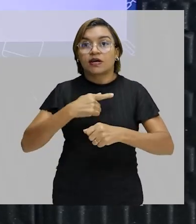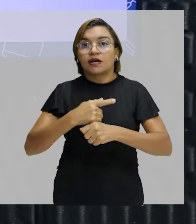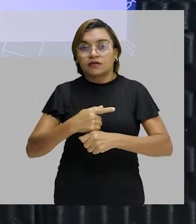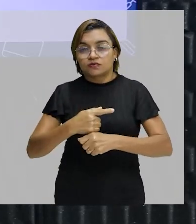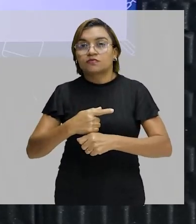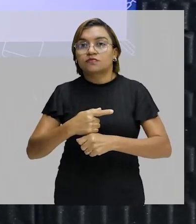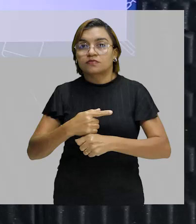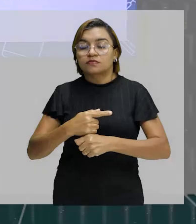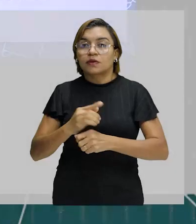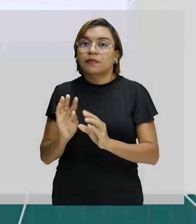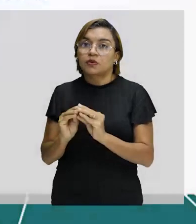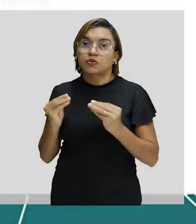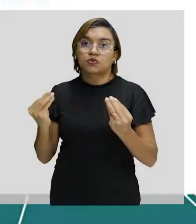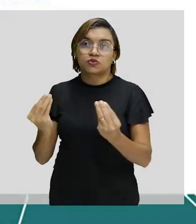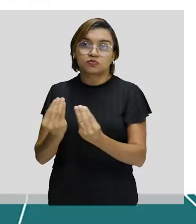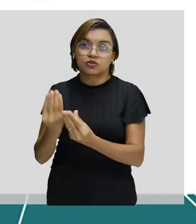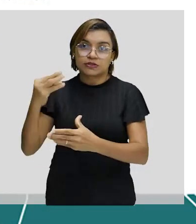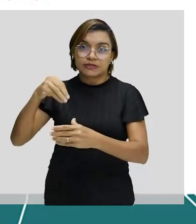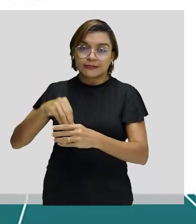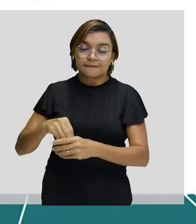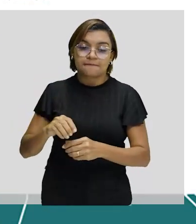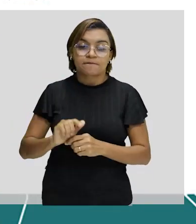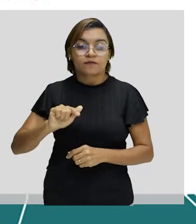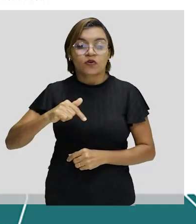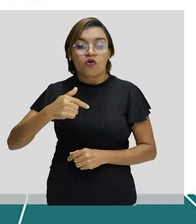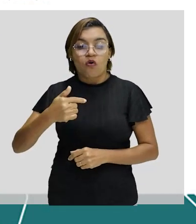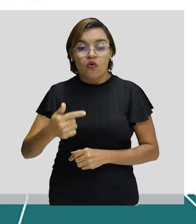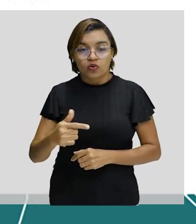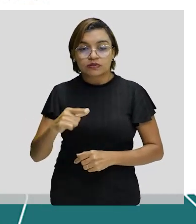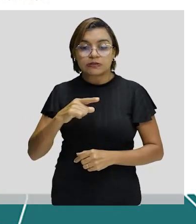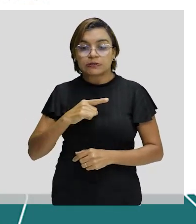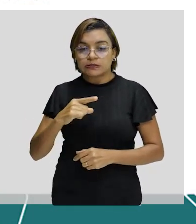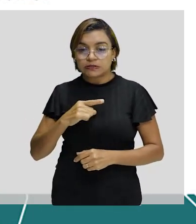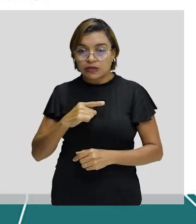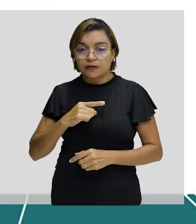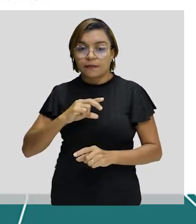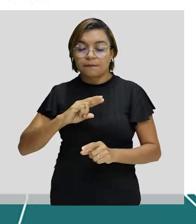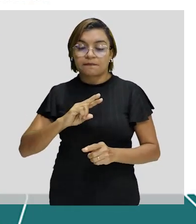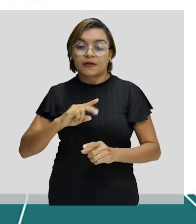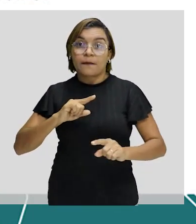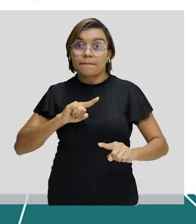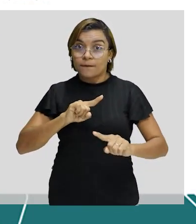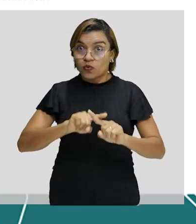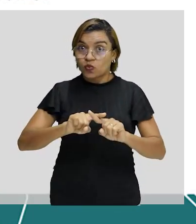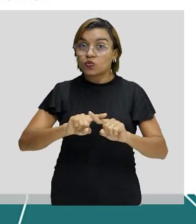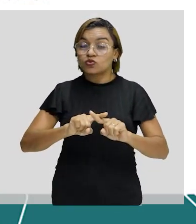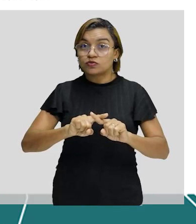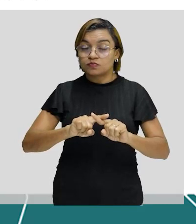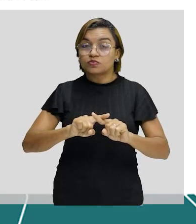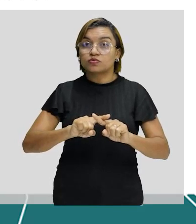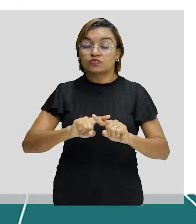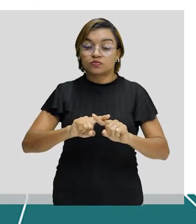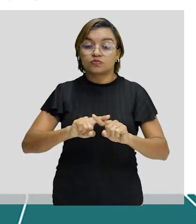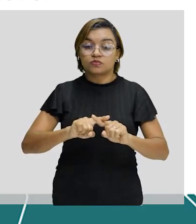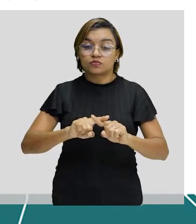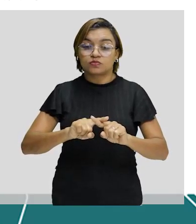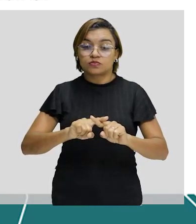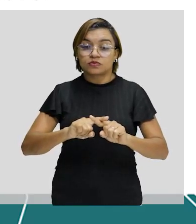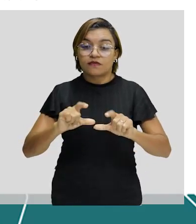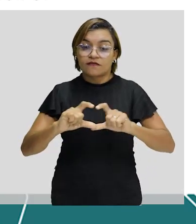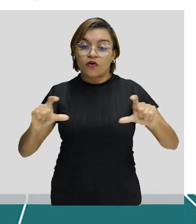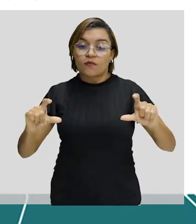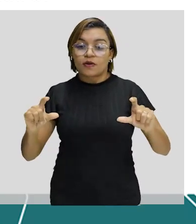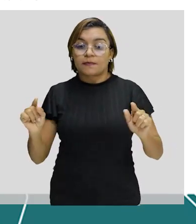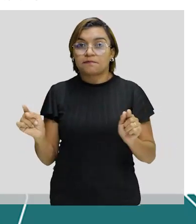uma substância. Em outros casos, porém, é um múltiplo inteiro da fórmula mínima. Então, eu